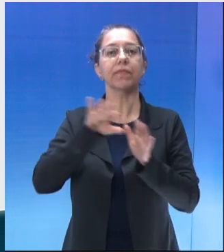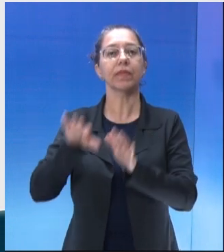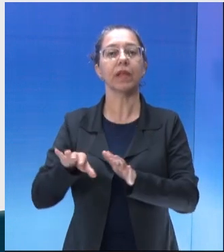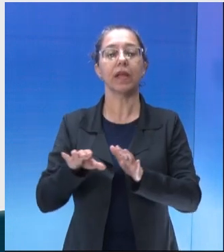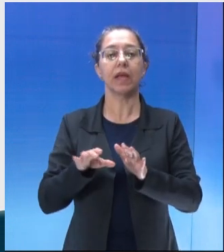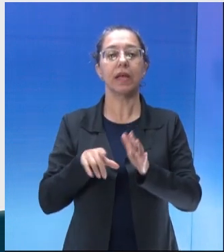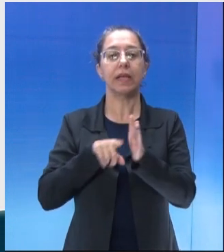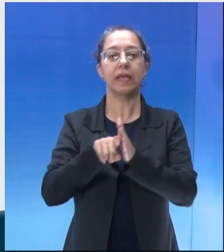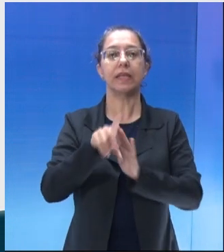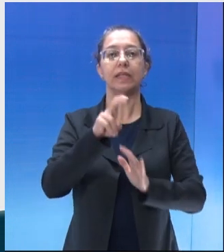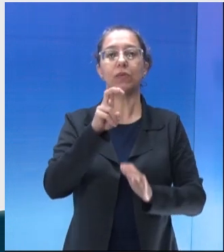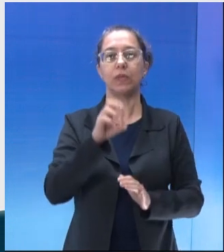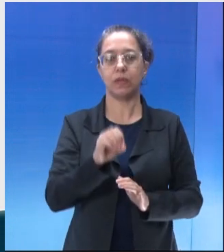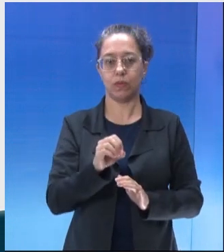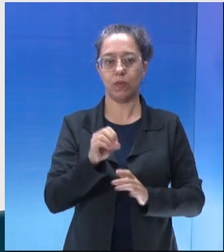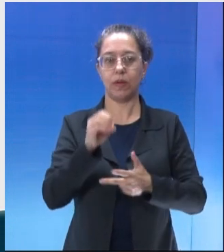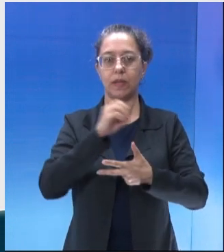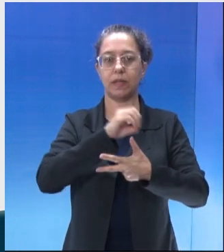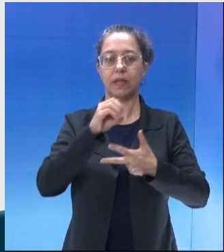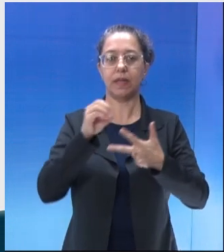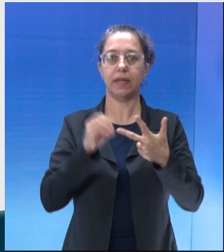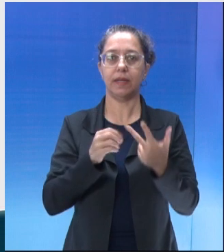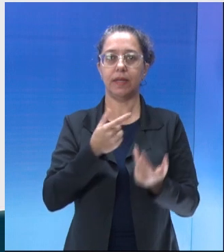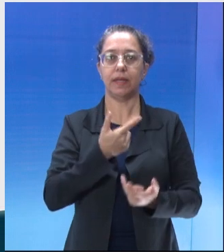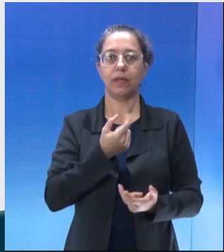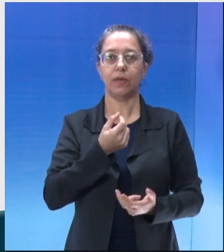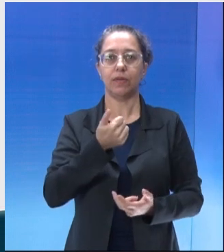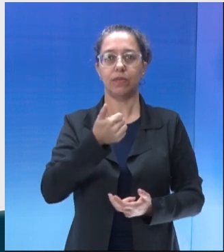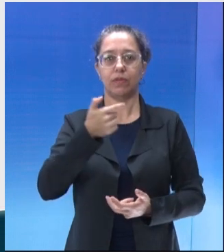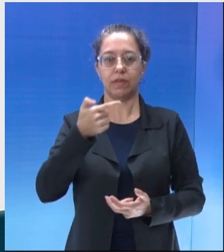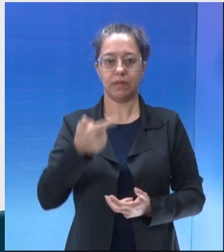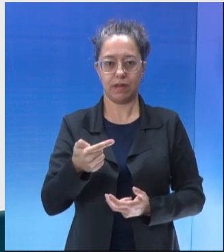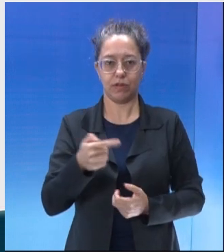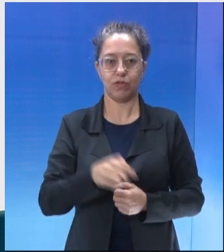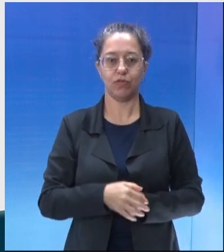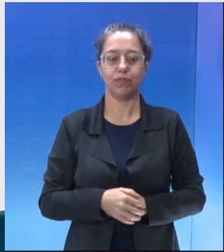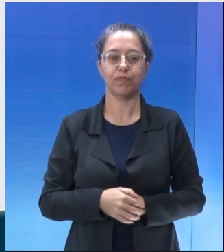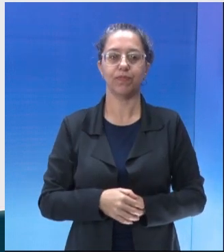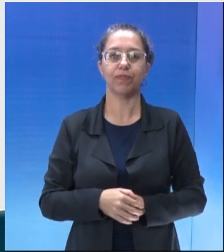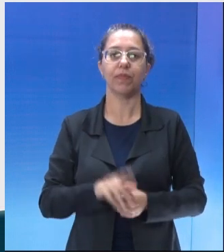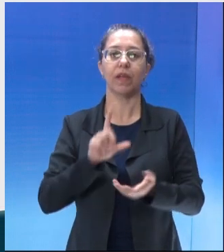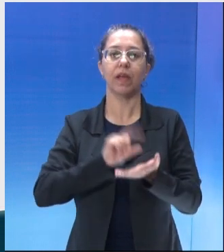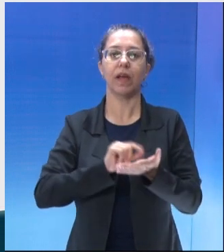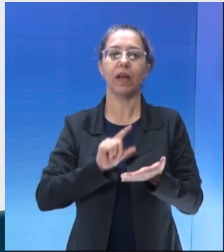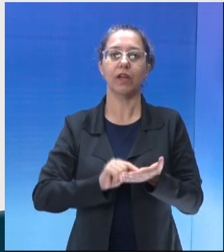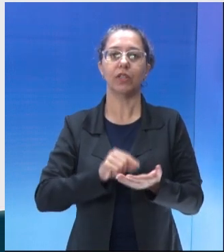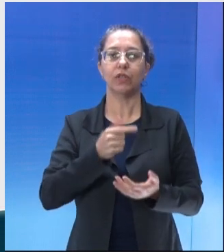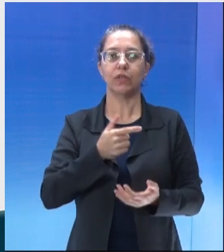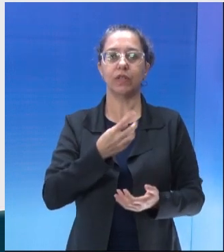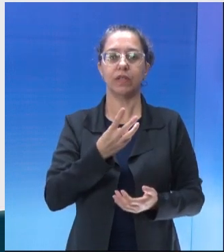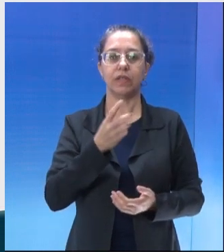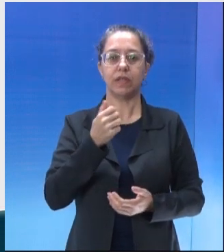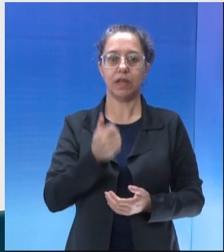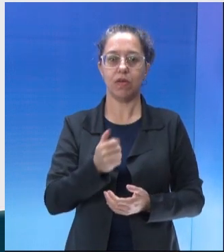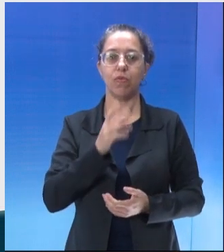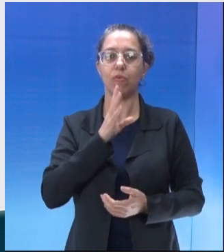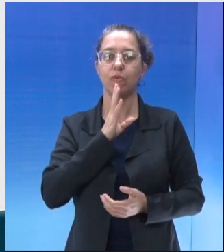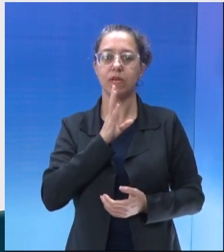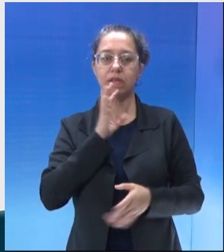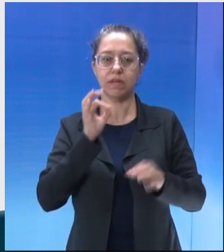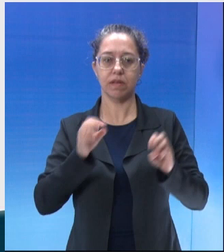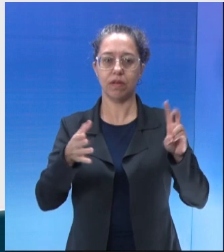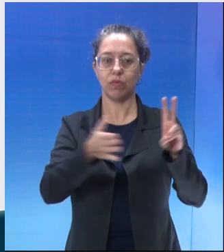de 2017. Artigo 231. São reconhecidos aos índios